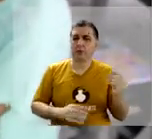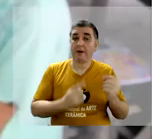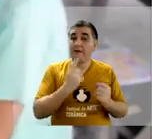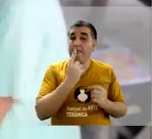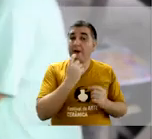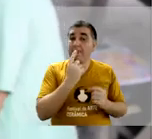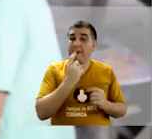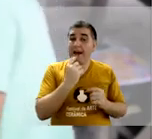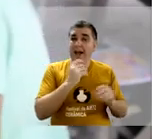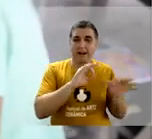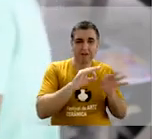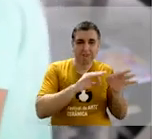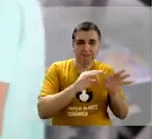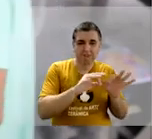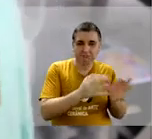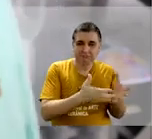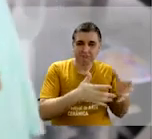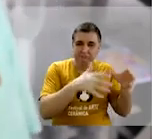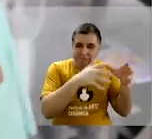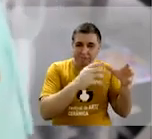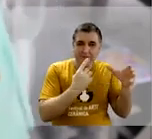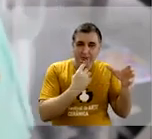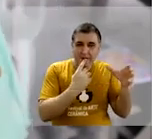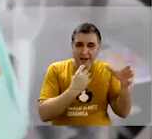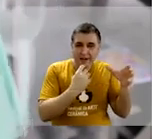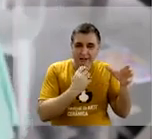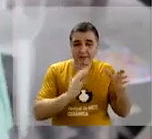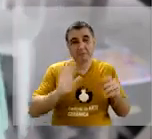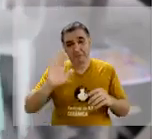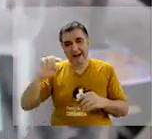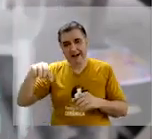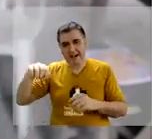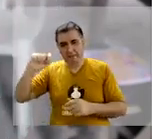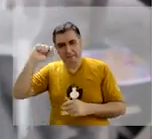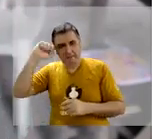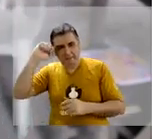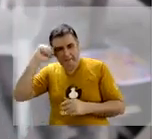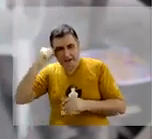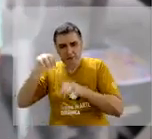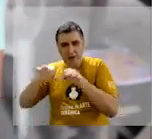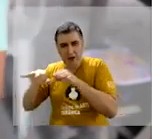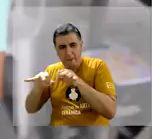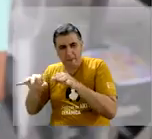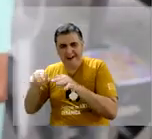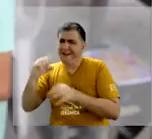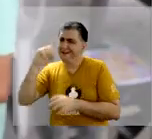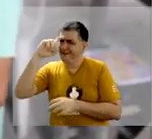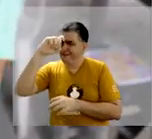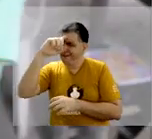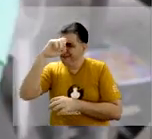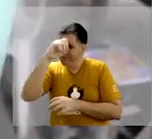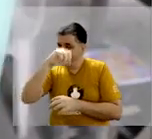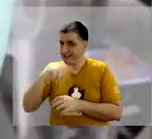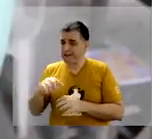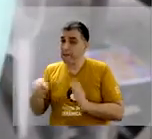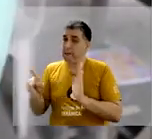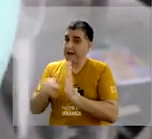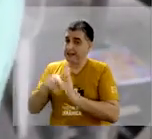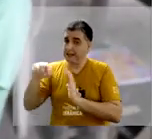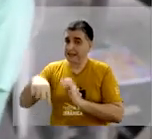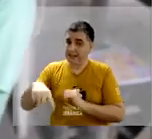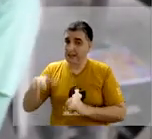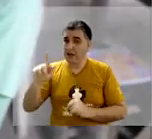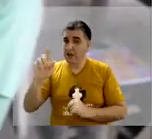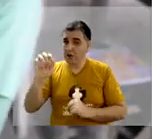preta dá bem mais trabalho pra gente fazer ela ficar mais ou menos preta. Mas ela não é original